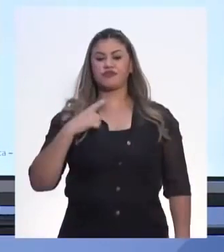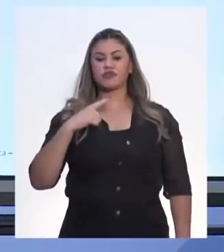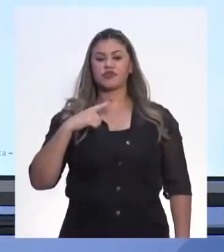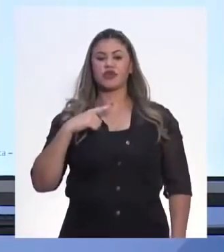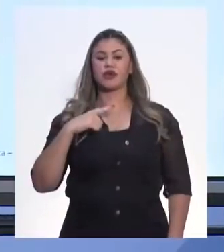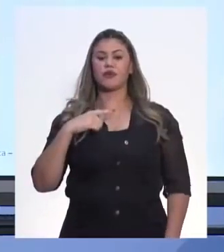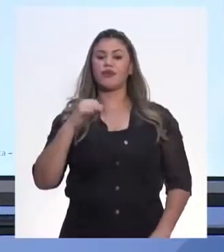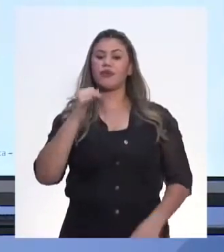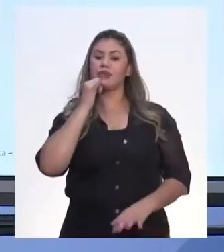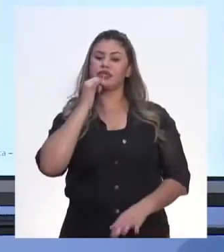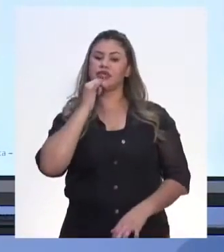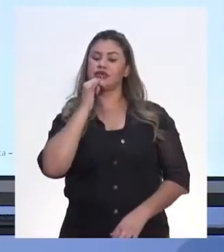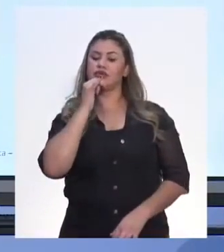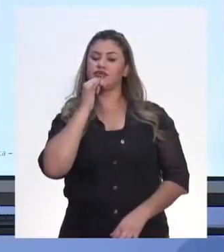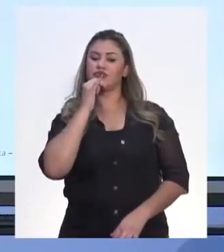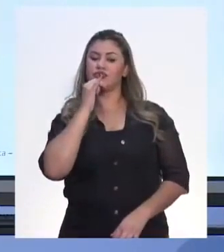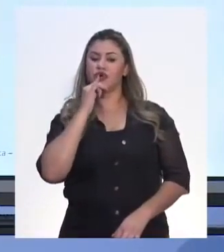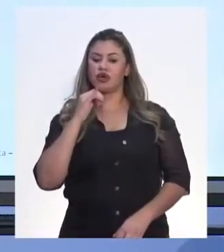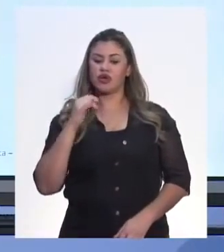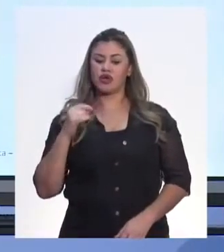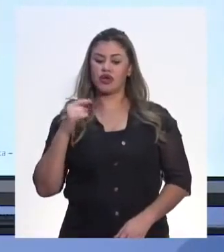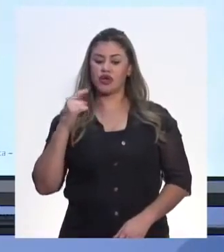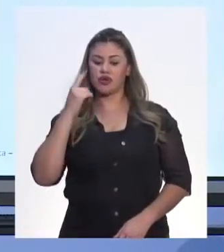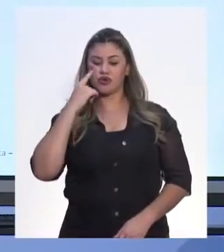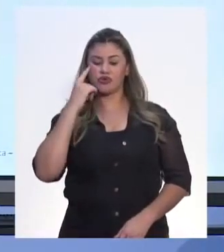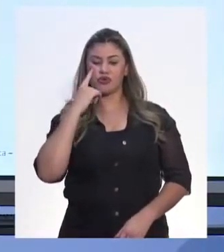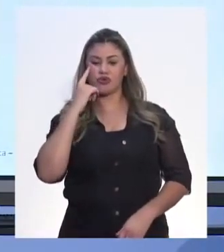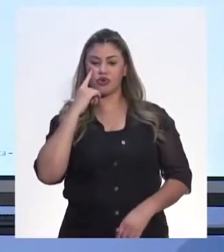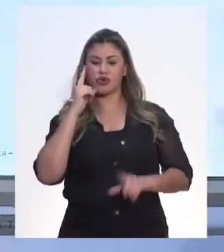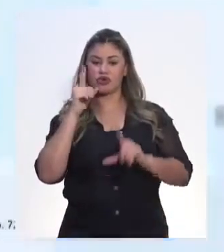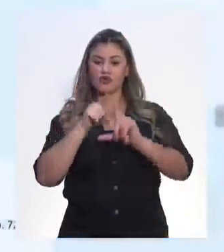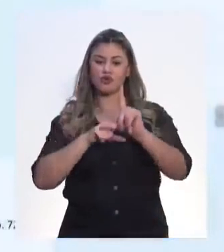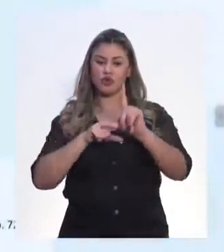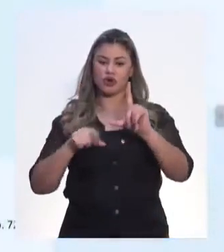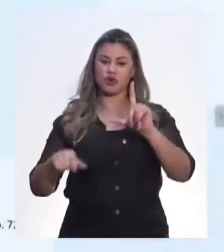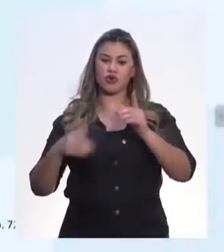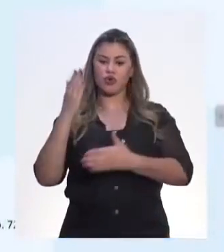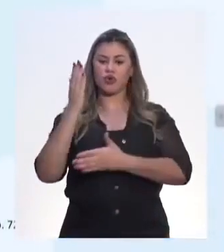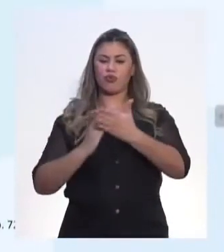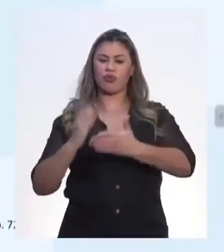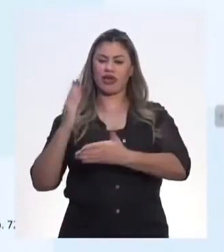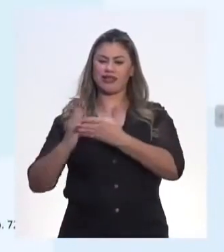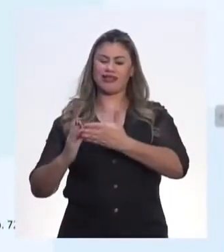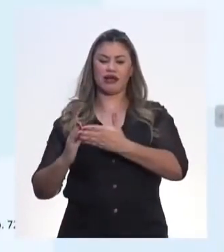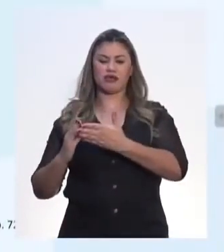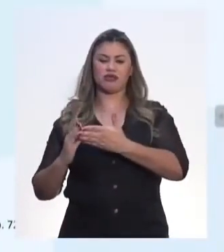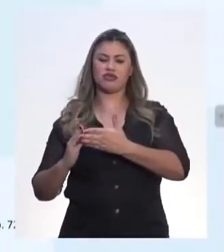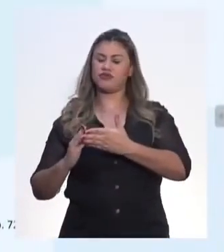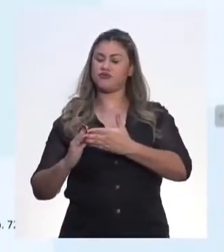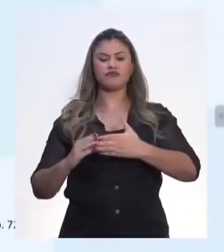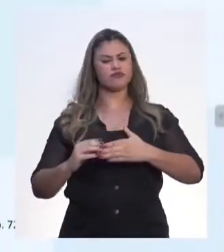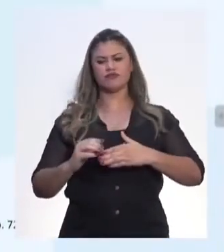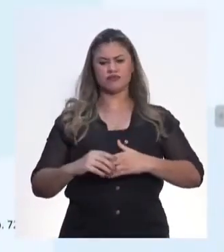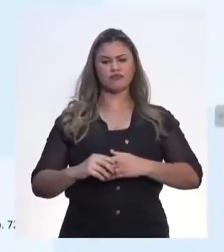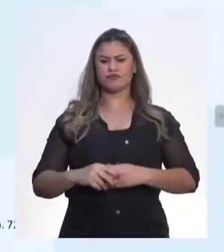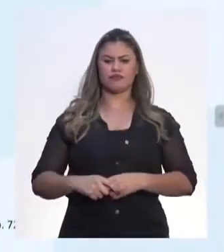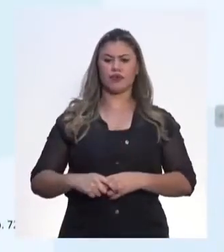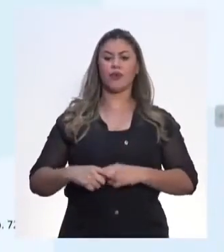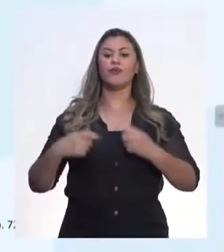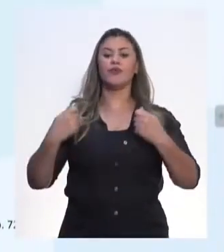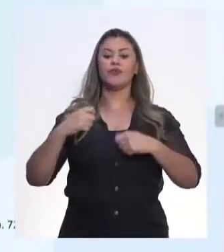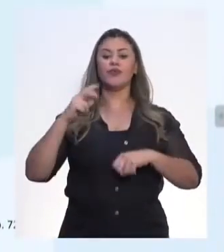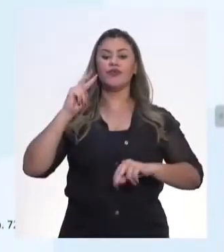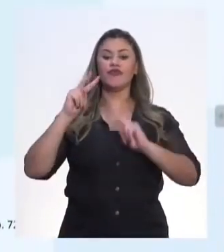não necessariamente eu estou observando esse ângulo com a metade ou o que falta aqui do outro. Eu tenho que ver